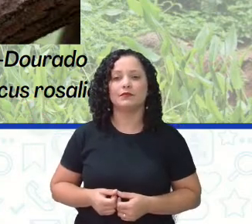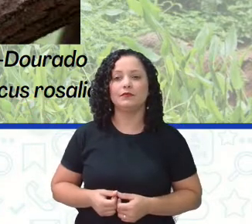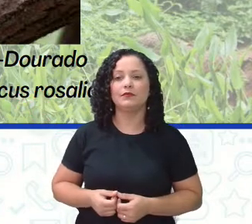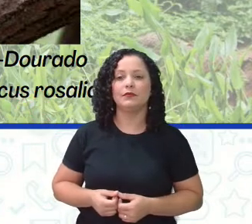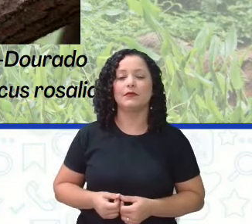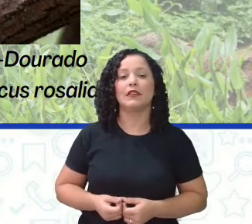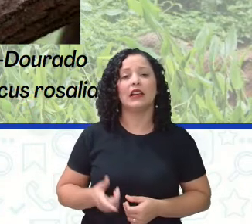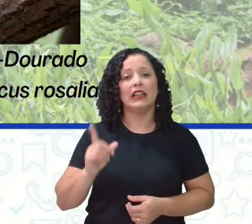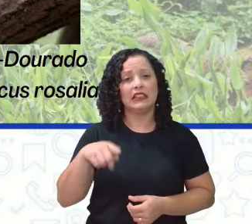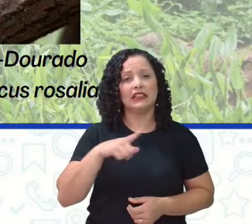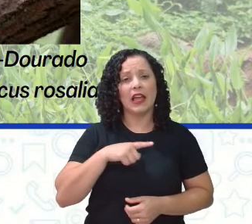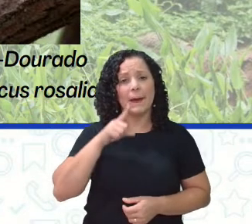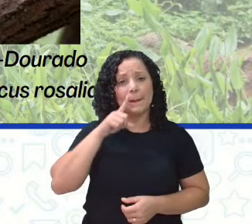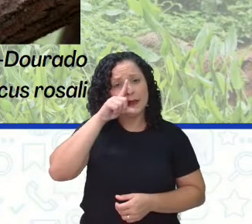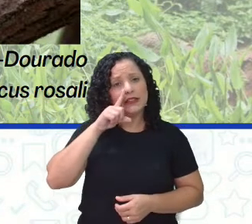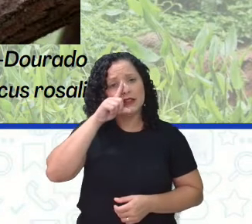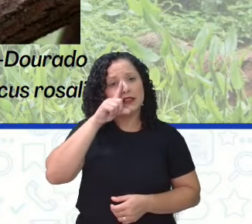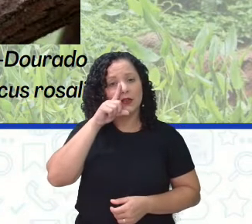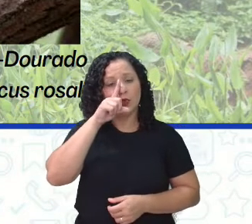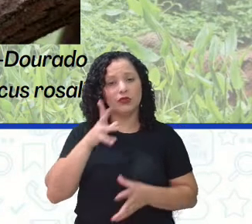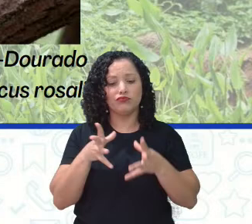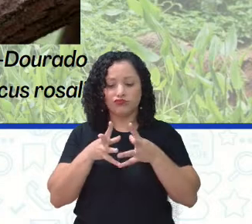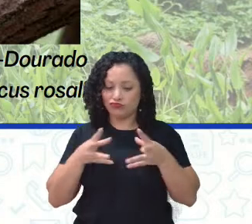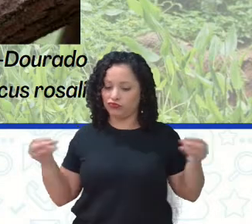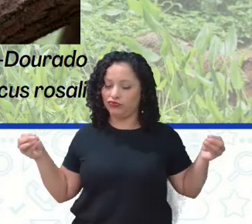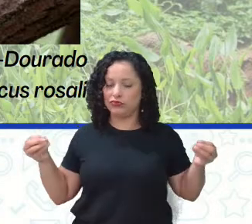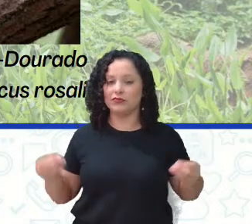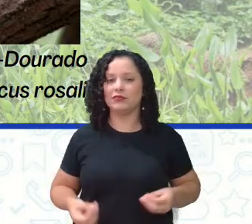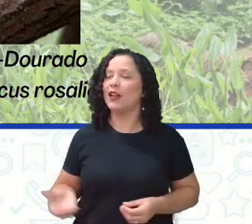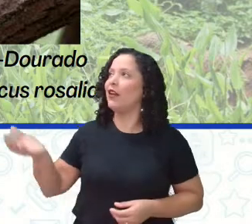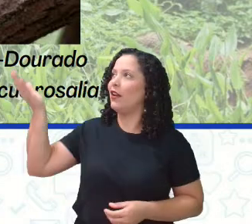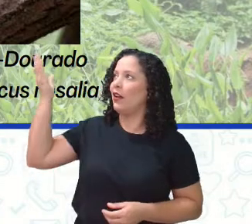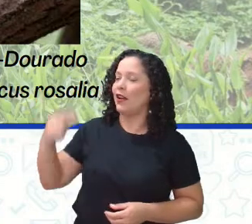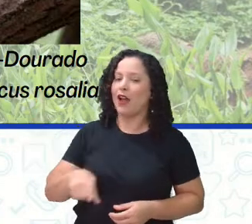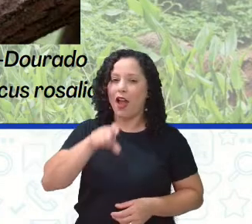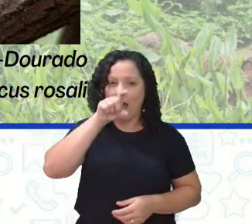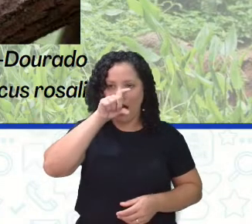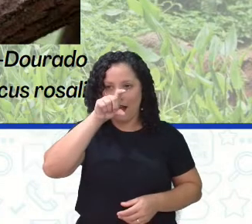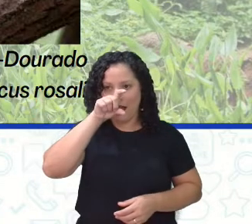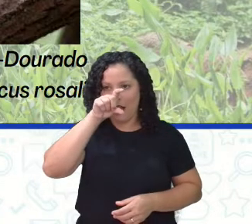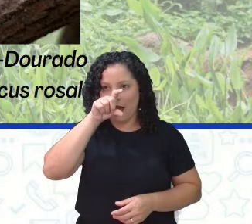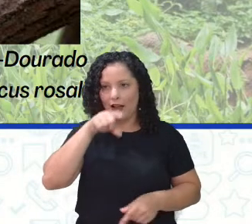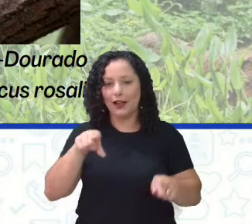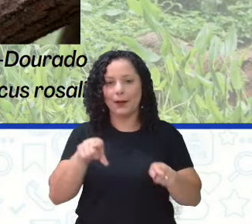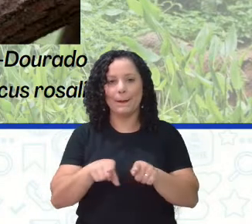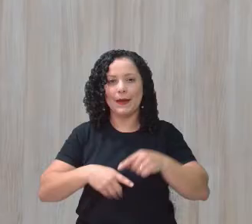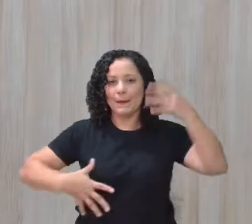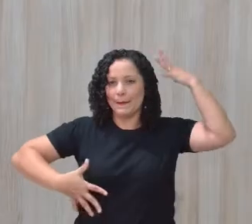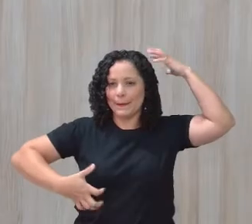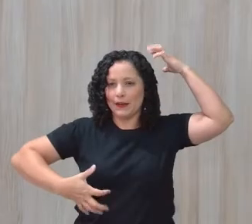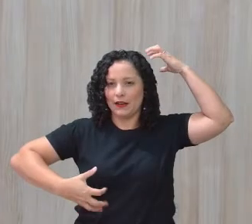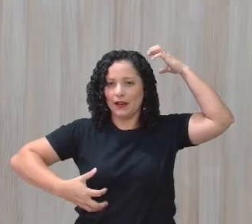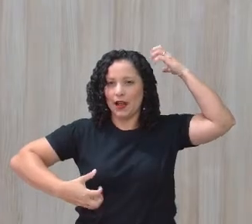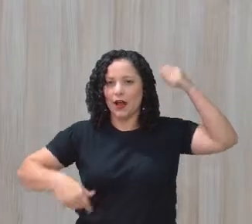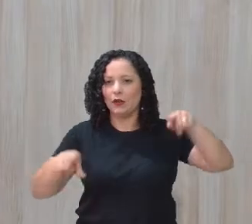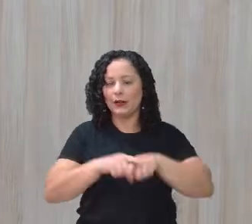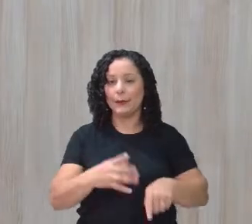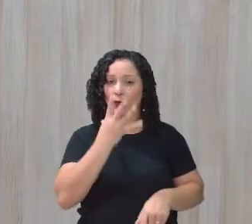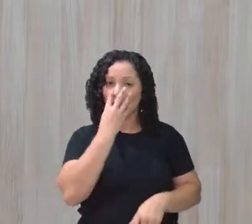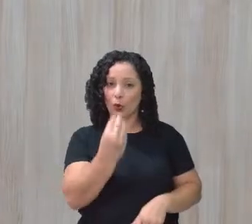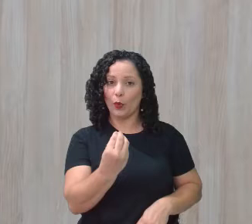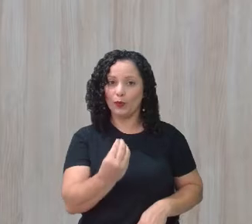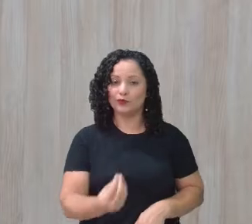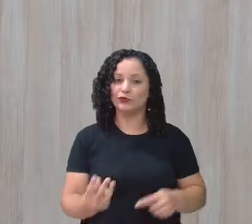que estão em risco de extinção. A arara azul, o lobo-guará e o mico-leão dourado. Então, eles estão em risco de extinção. Ou